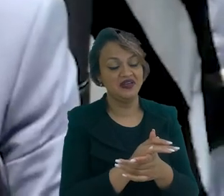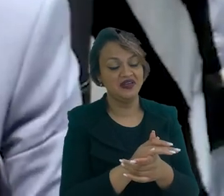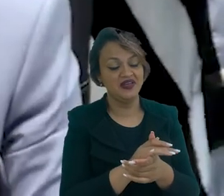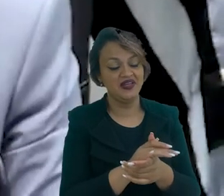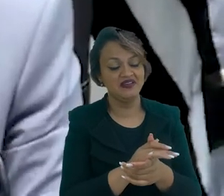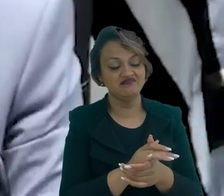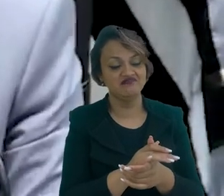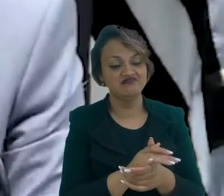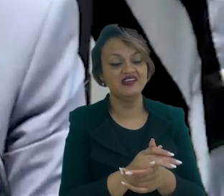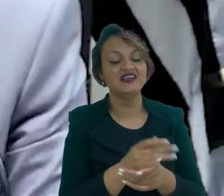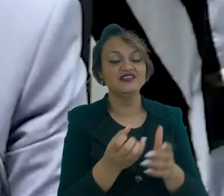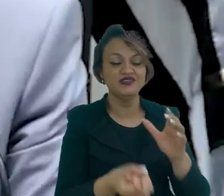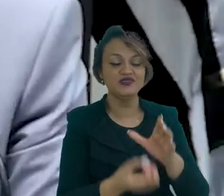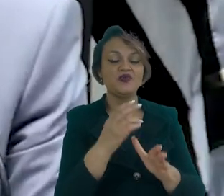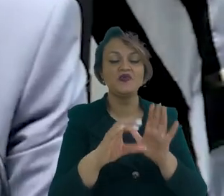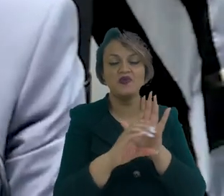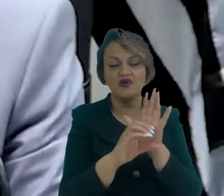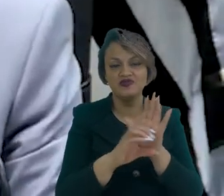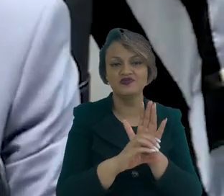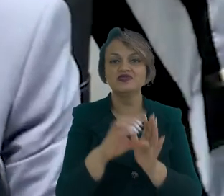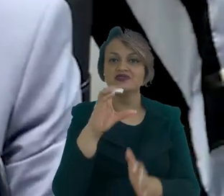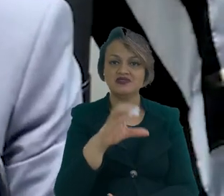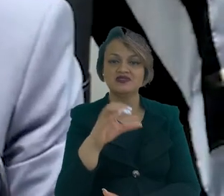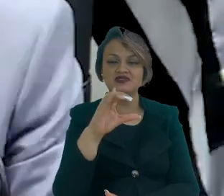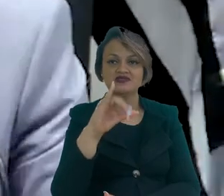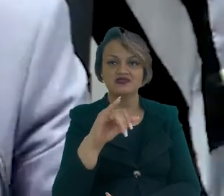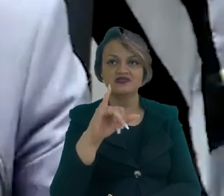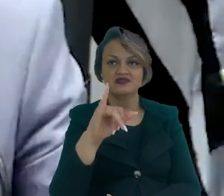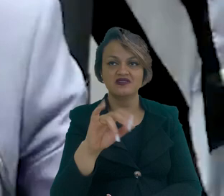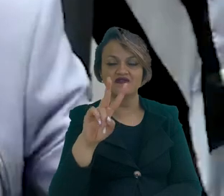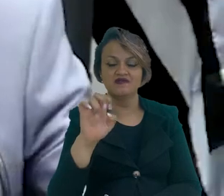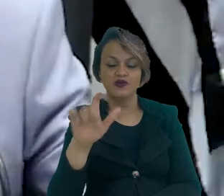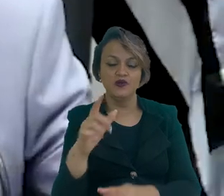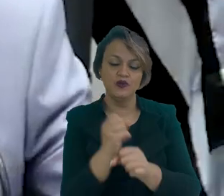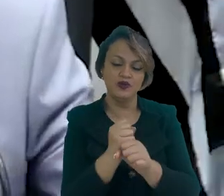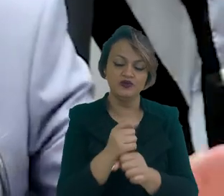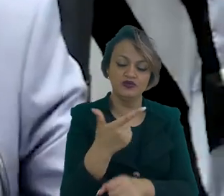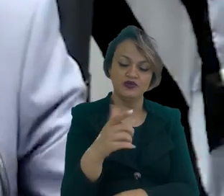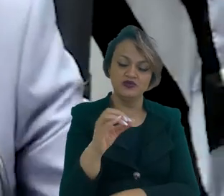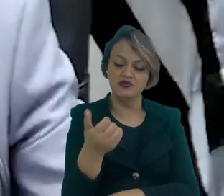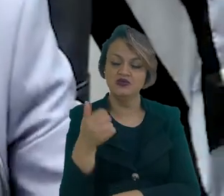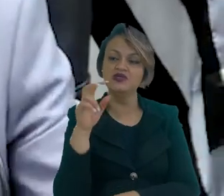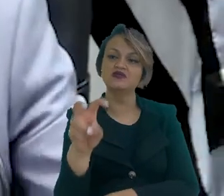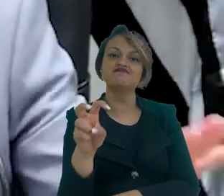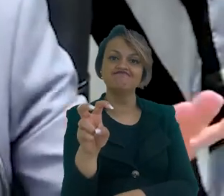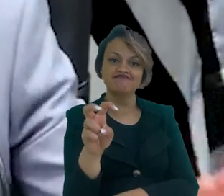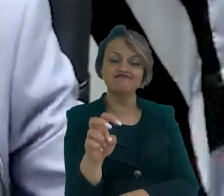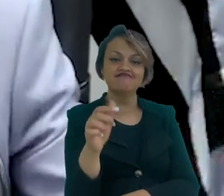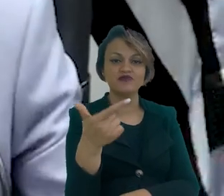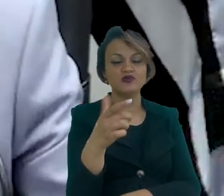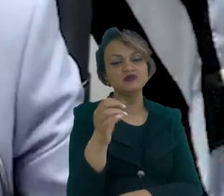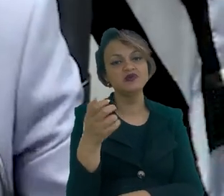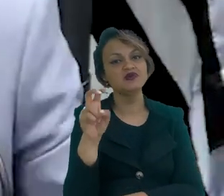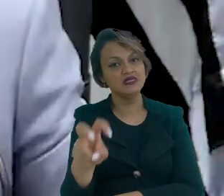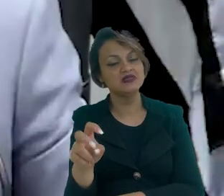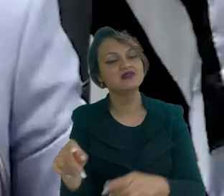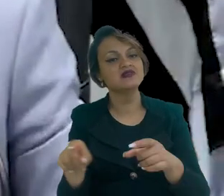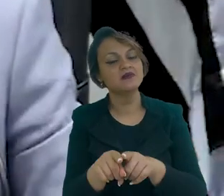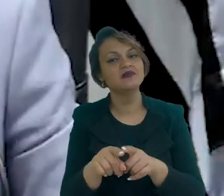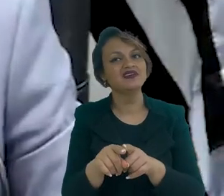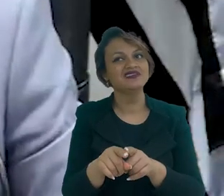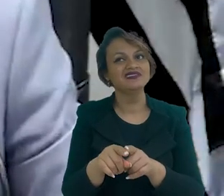Sinceramente eu acho que Nós criamos aqui pode pedir Processo Civil de 2015